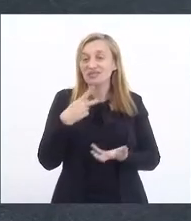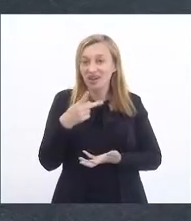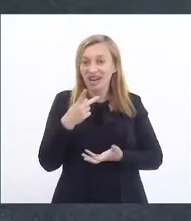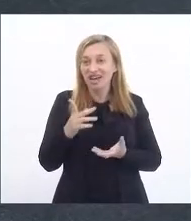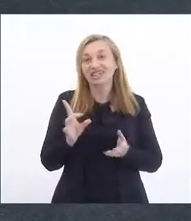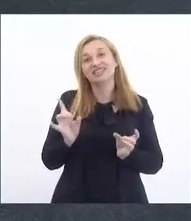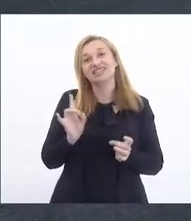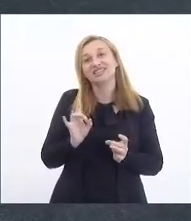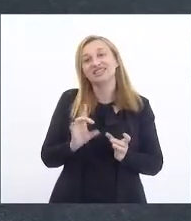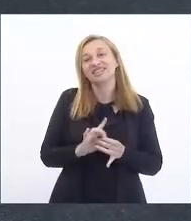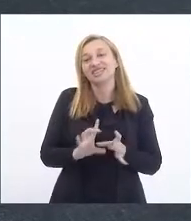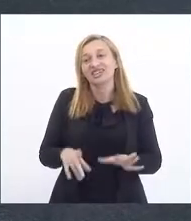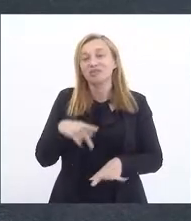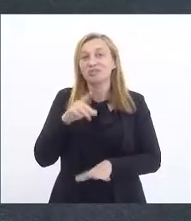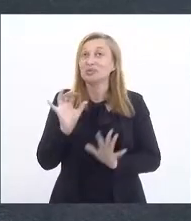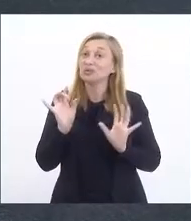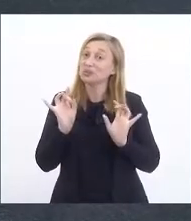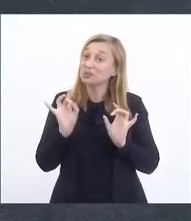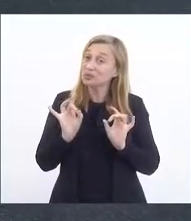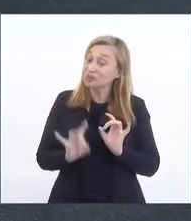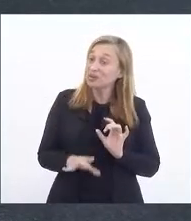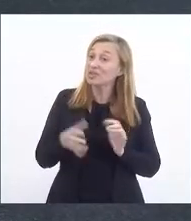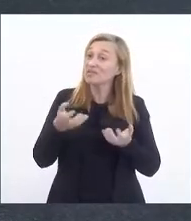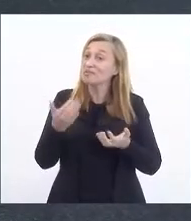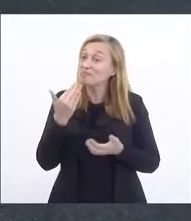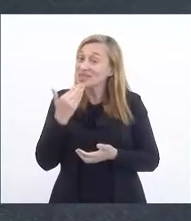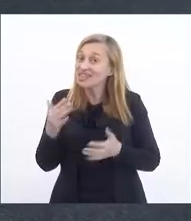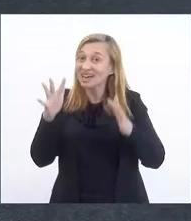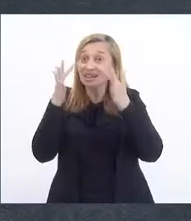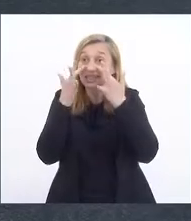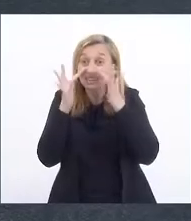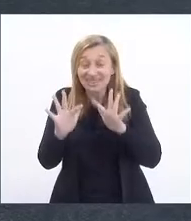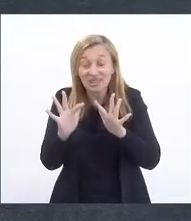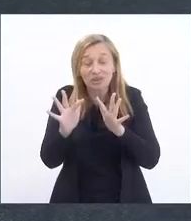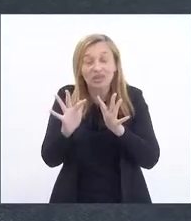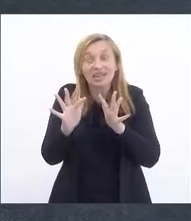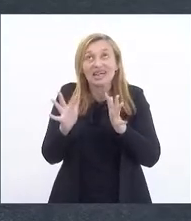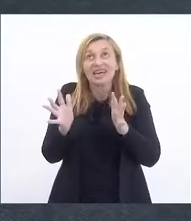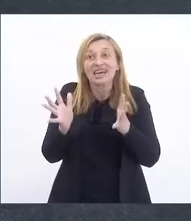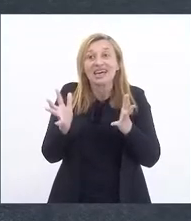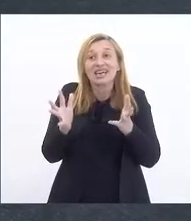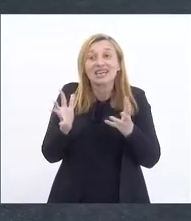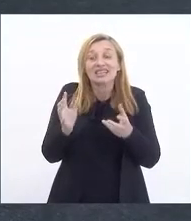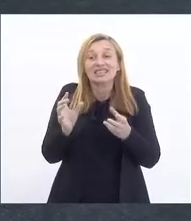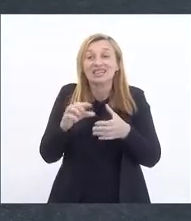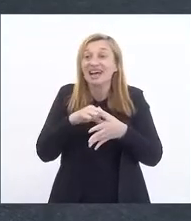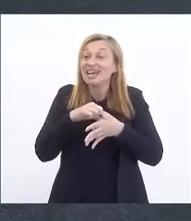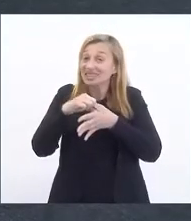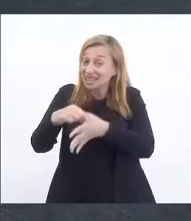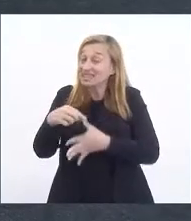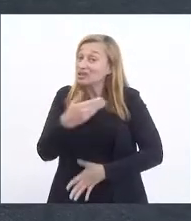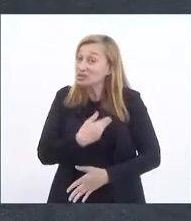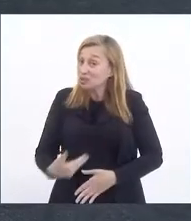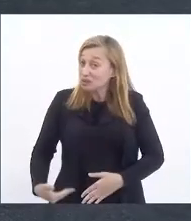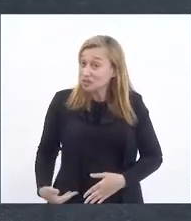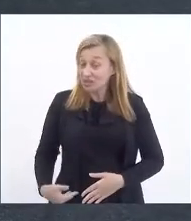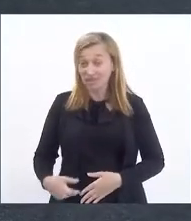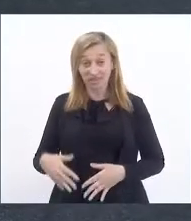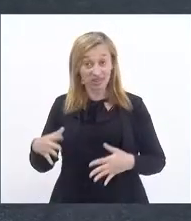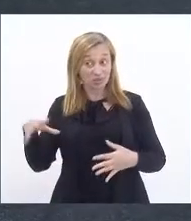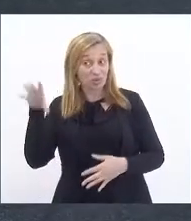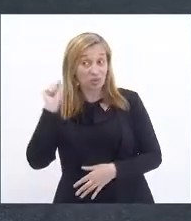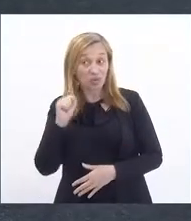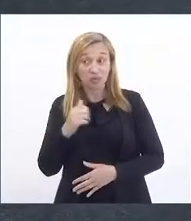último e porque nesse sentido quero pedir muita atenção eu espero que a liderança do governo esteja me